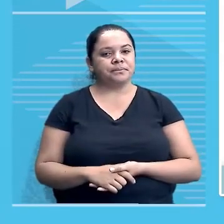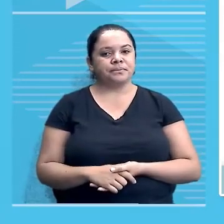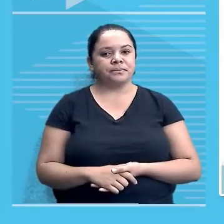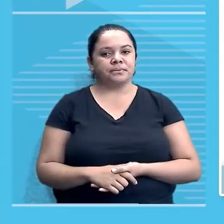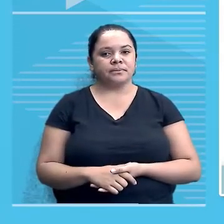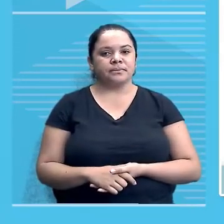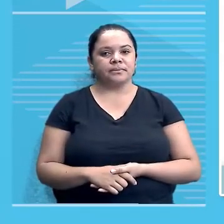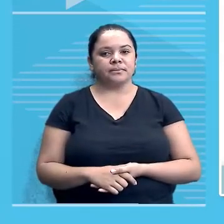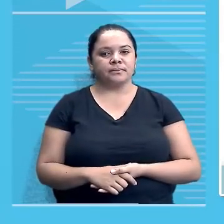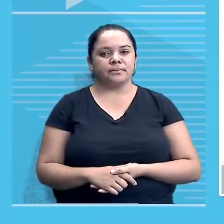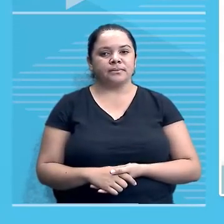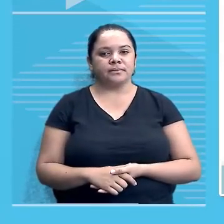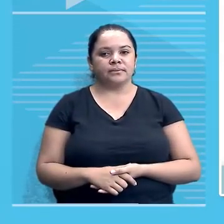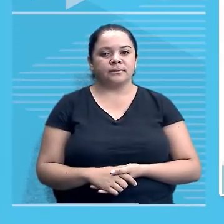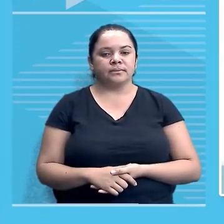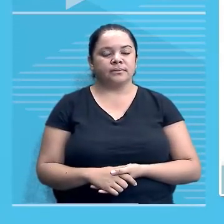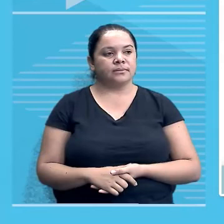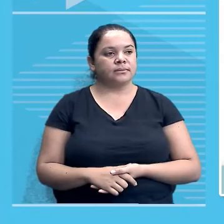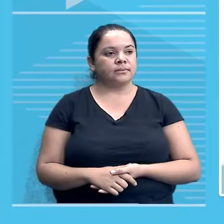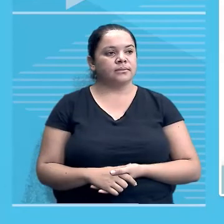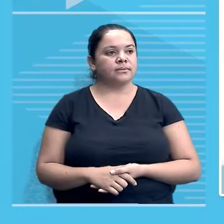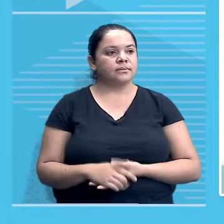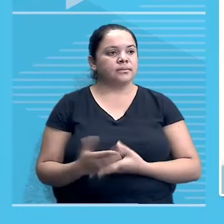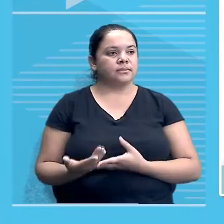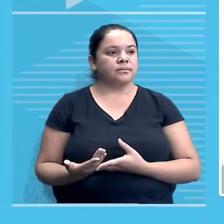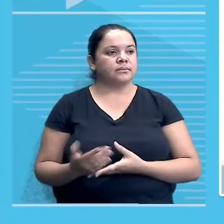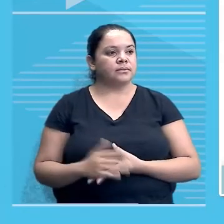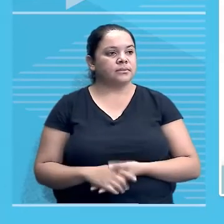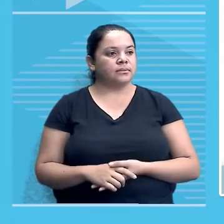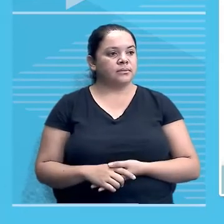Fazendo meio pelos extremos,